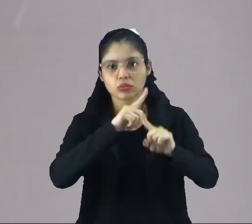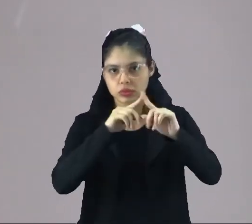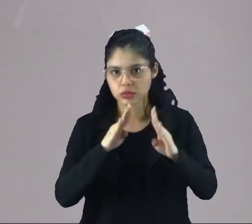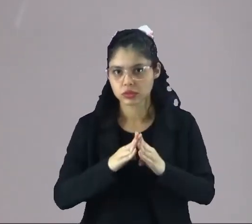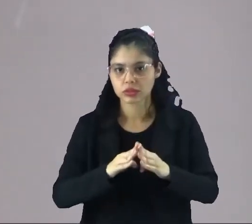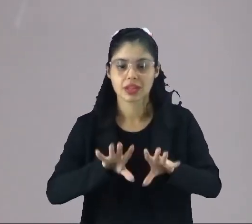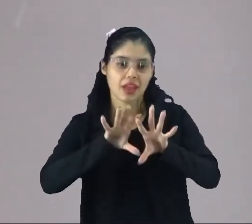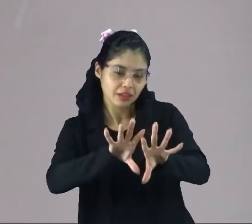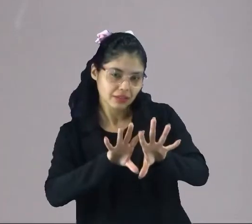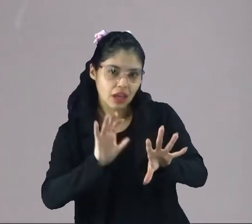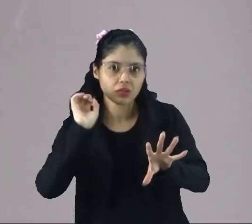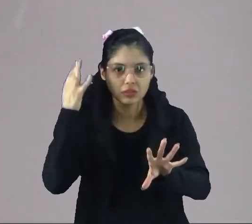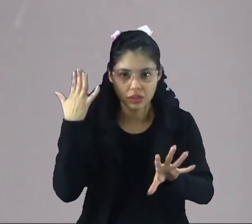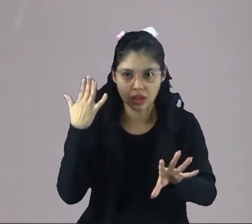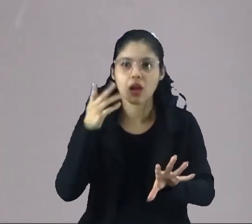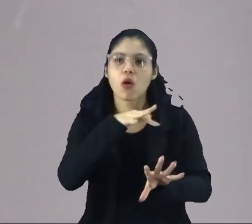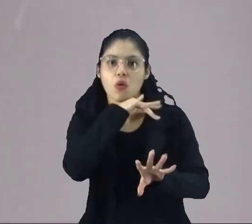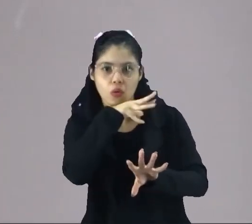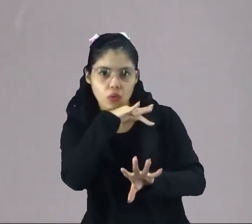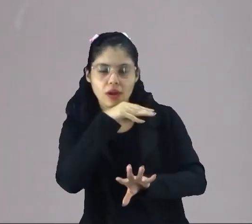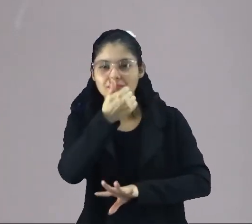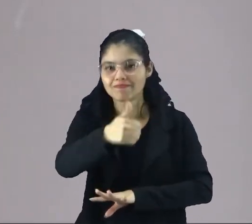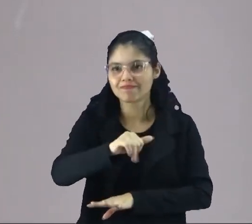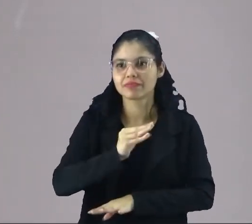essa atividade era uma atividade